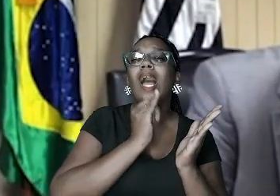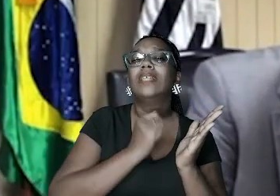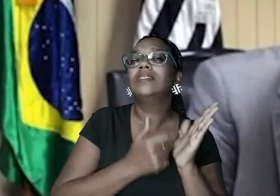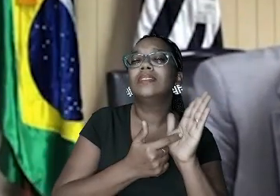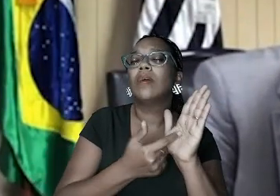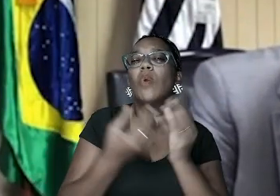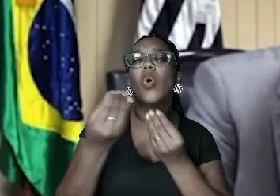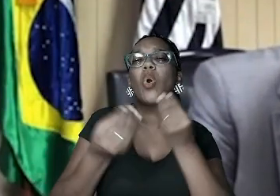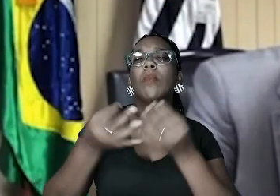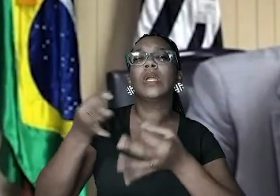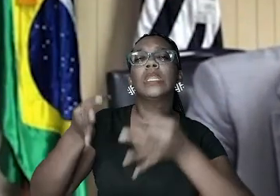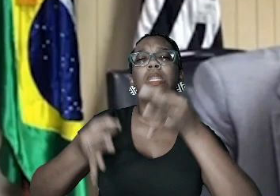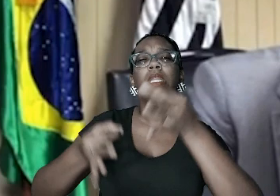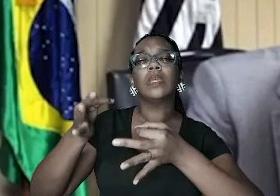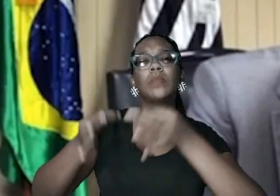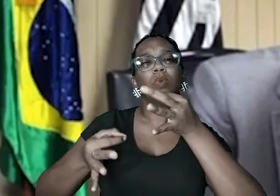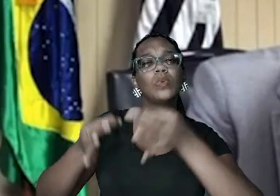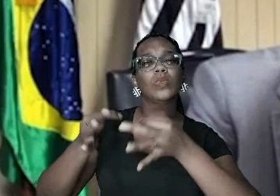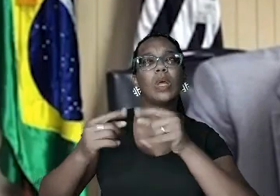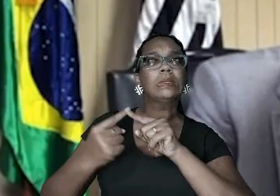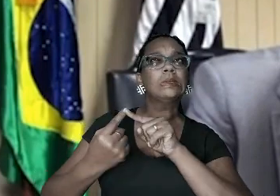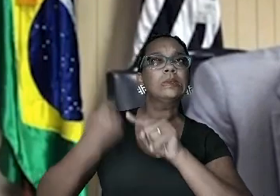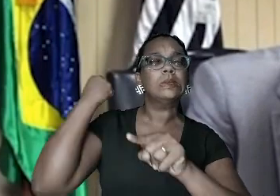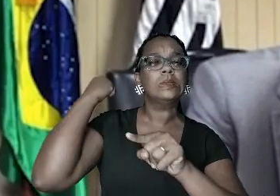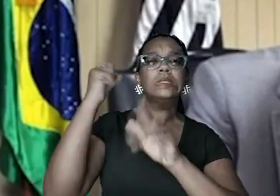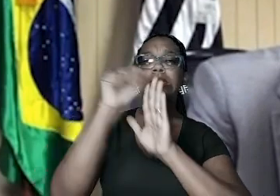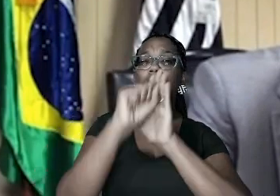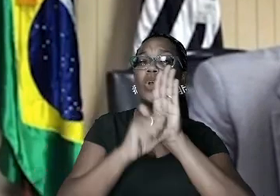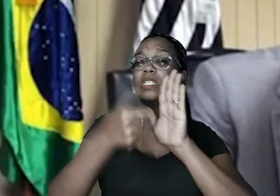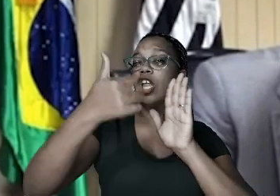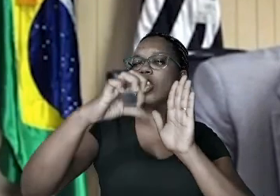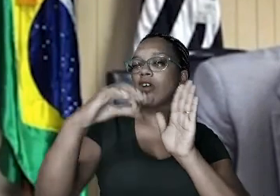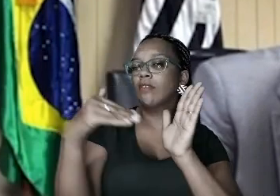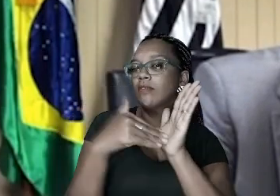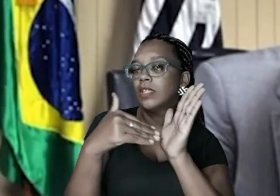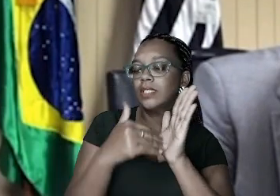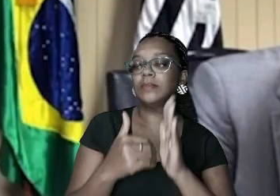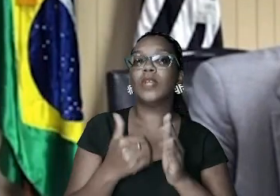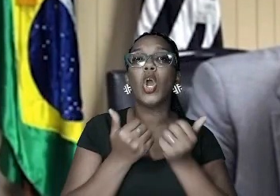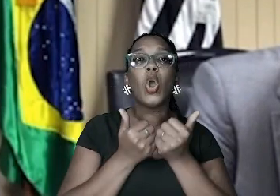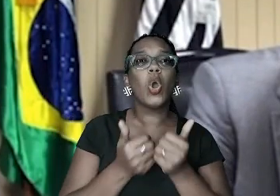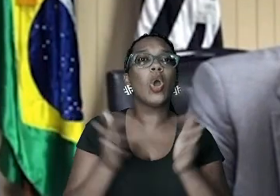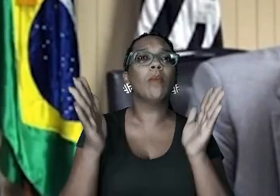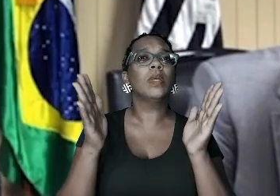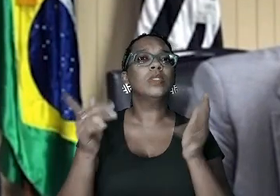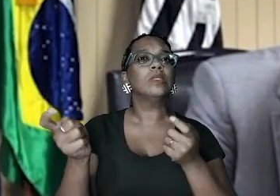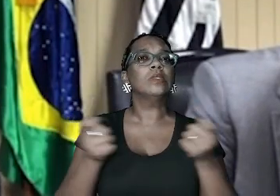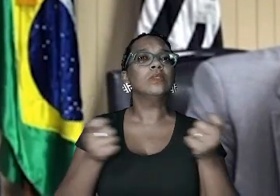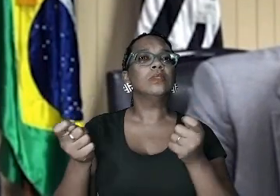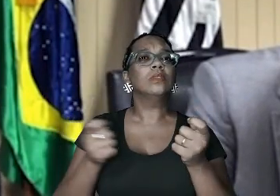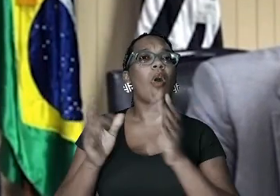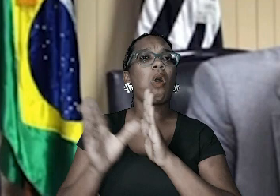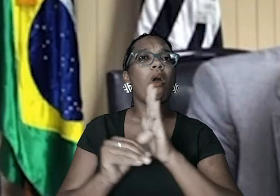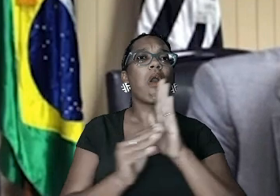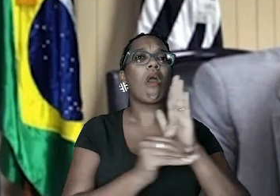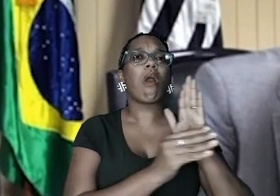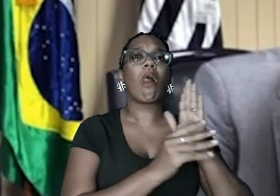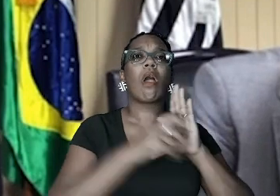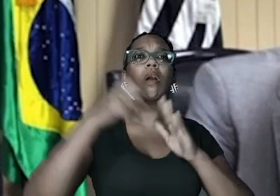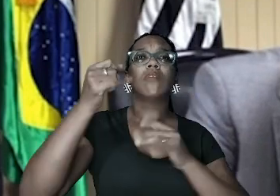ele traz o exemplo de como o tribunal do Rais no fim do século XIX